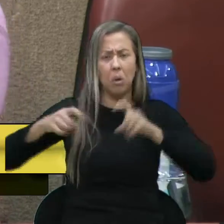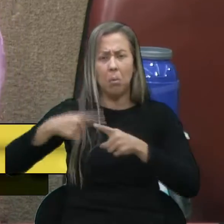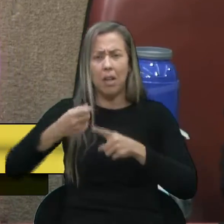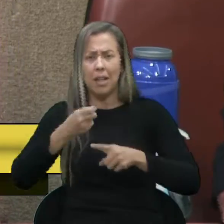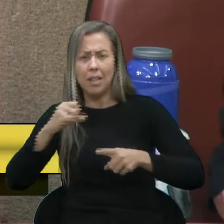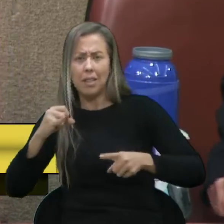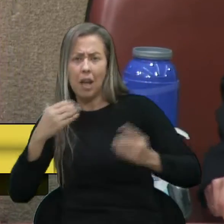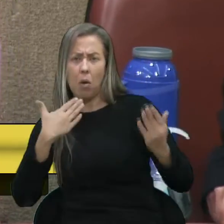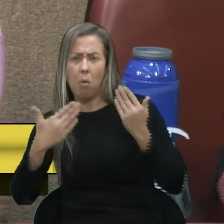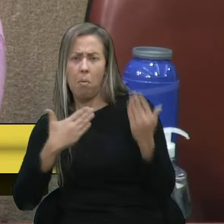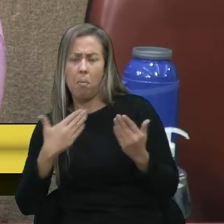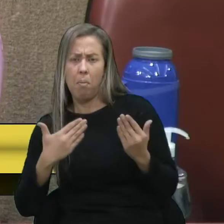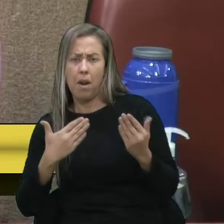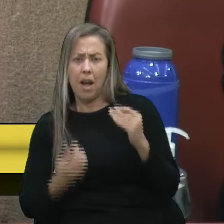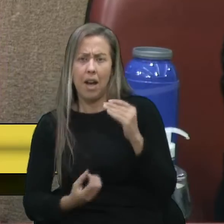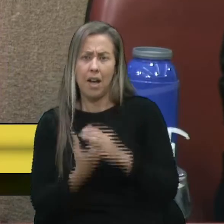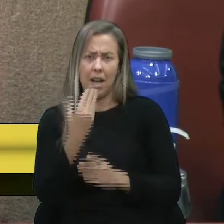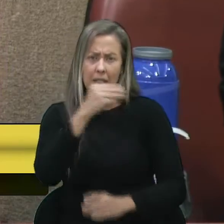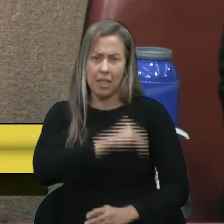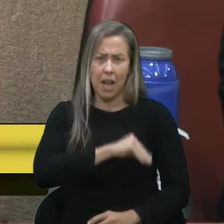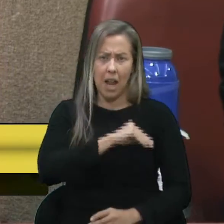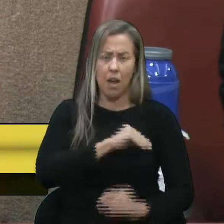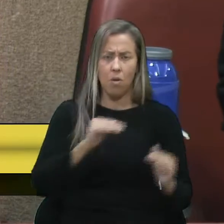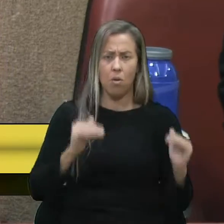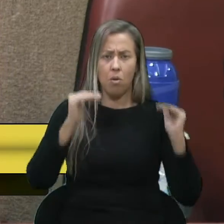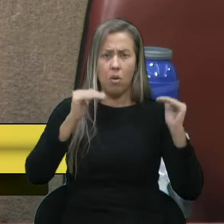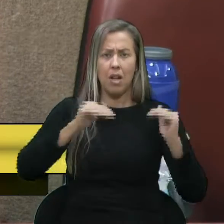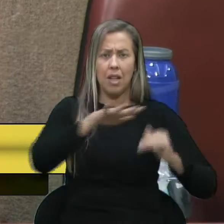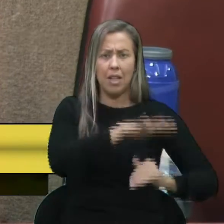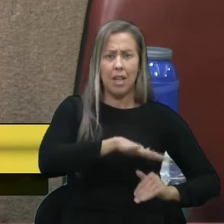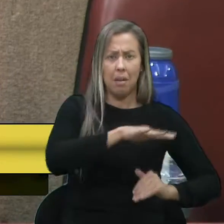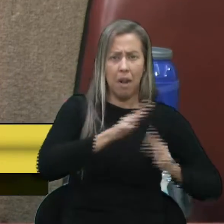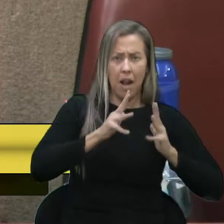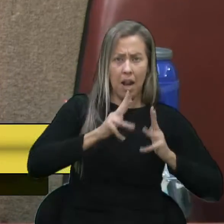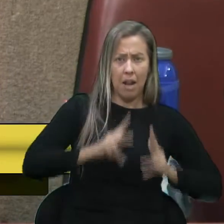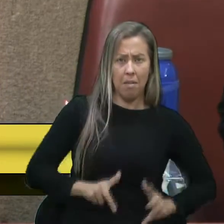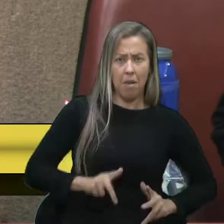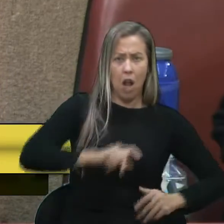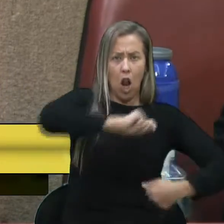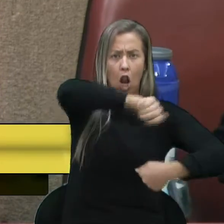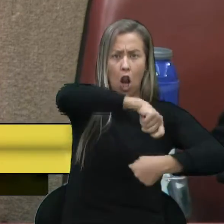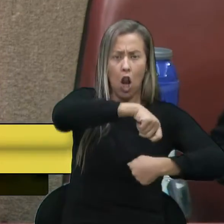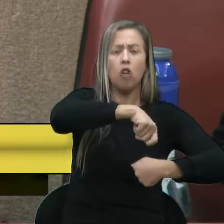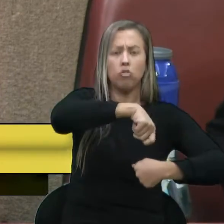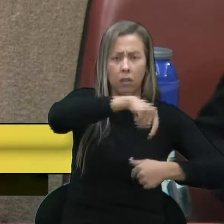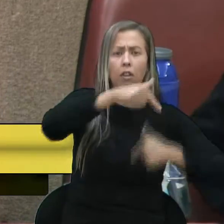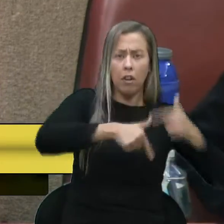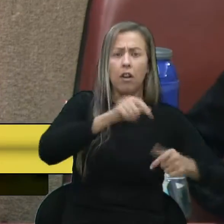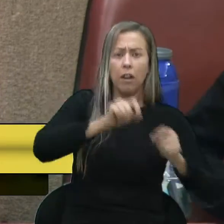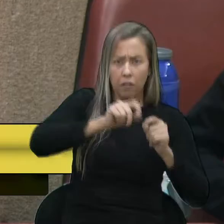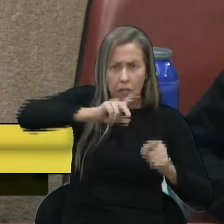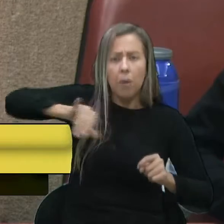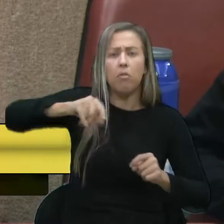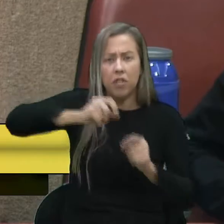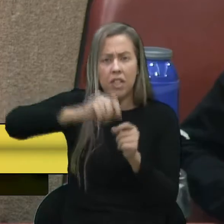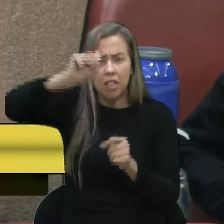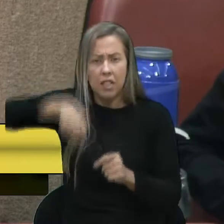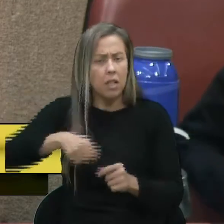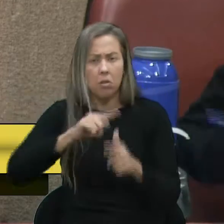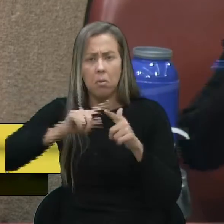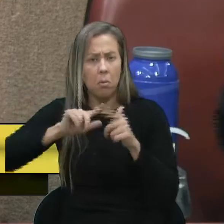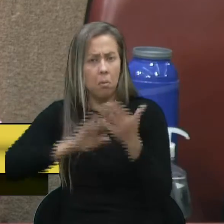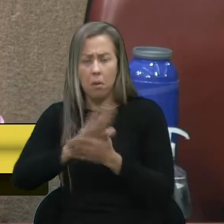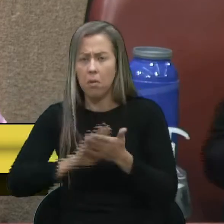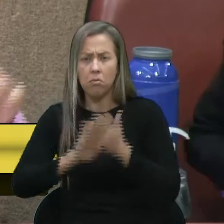a questão é criar piso salarial para quem trabalha na higienização e na copa da Câmara, nós vamos fazer, nós faremos, não tem problema